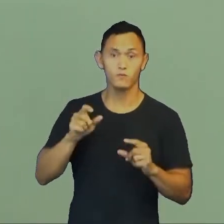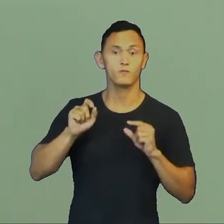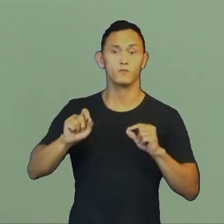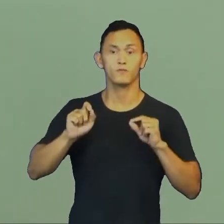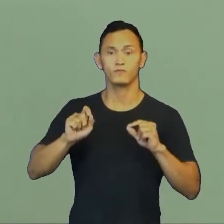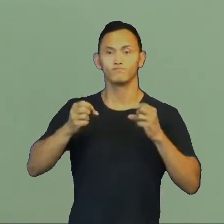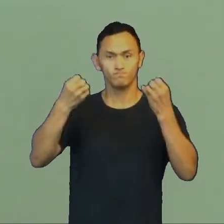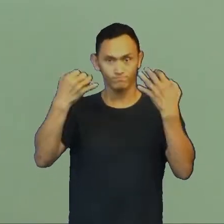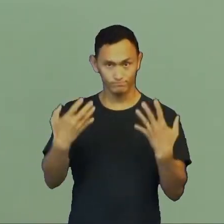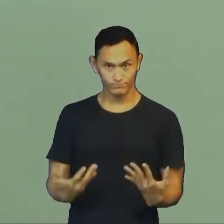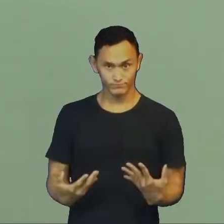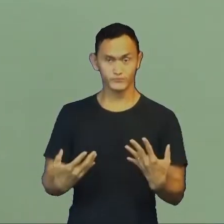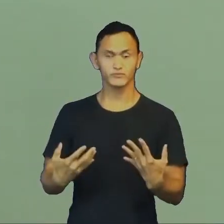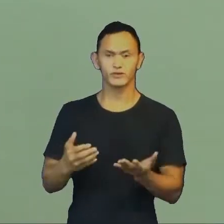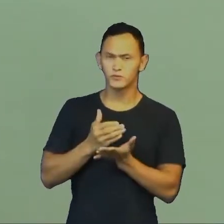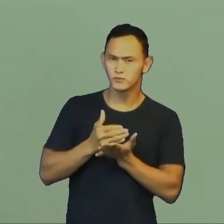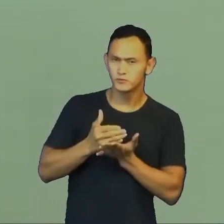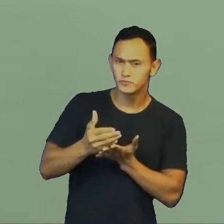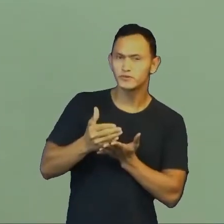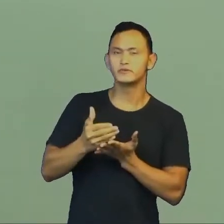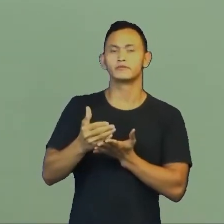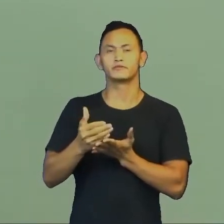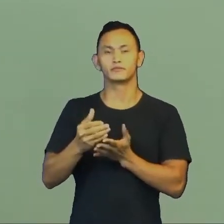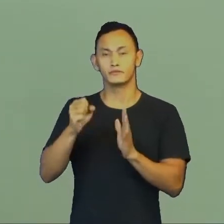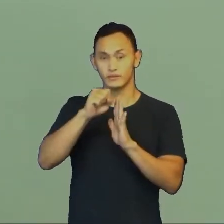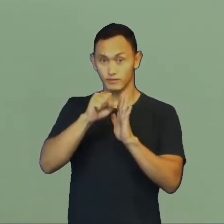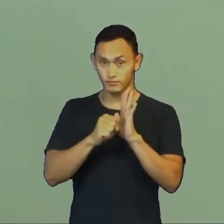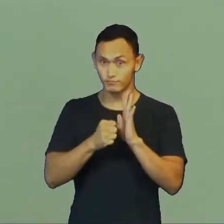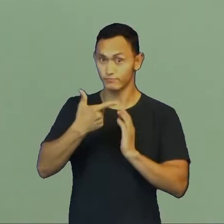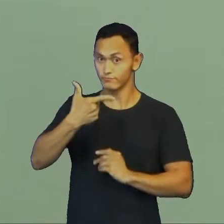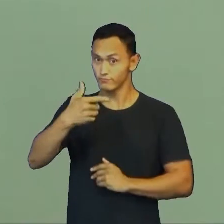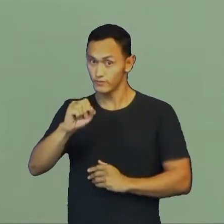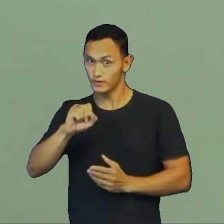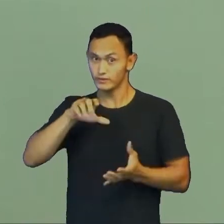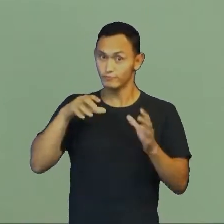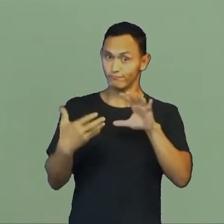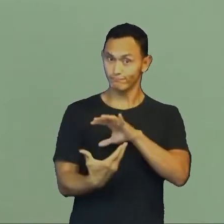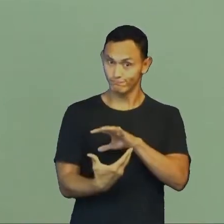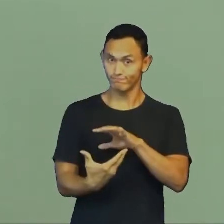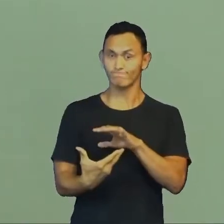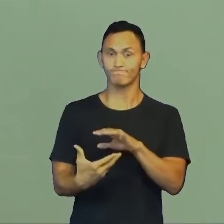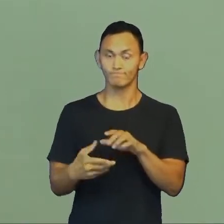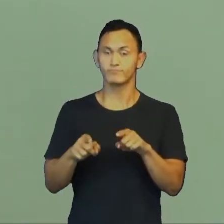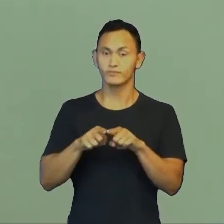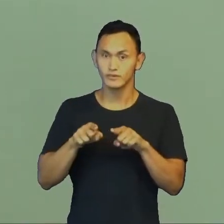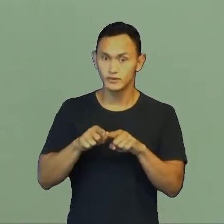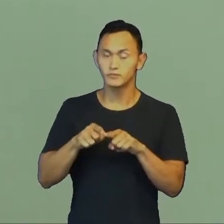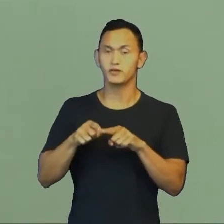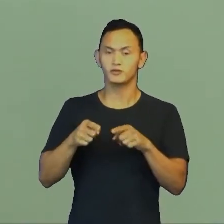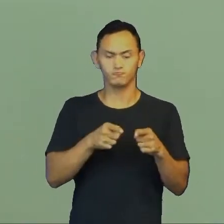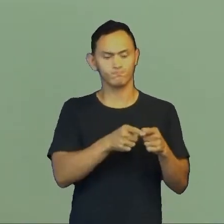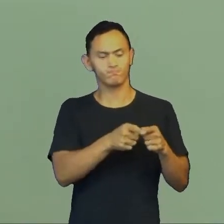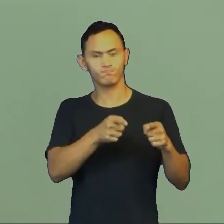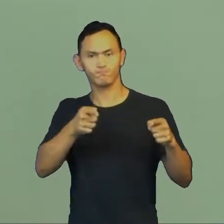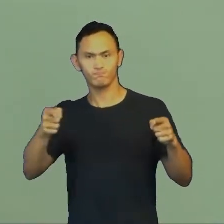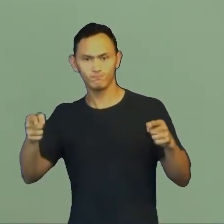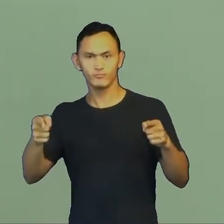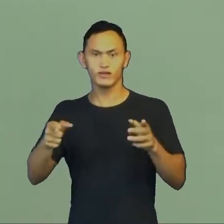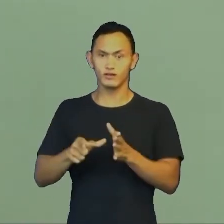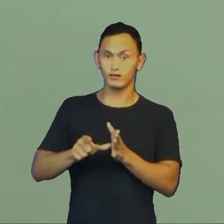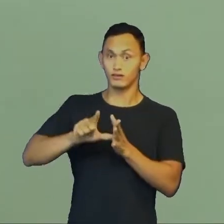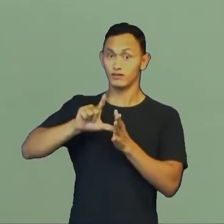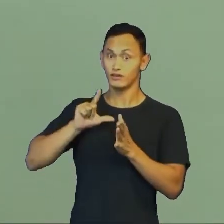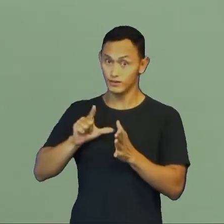sobre o início do século 20 né as transformações e o período né